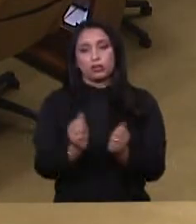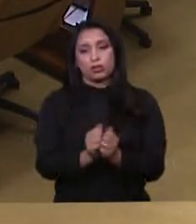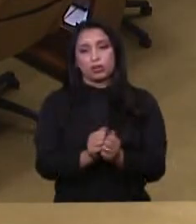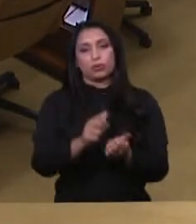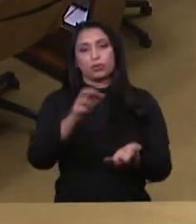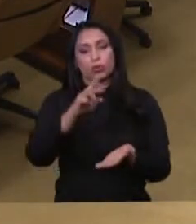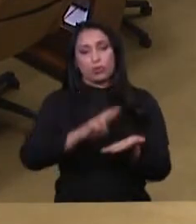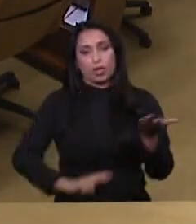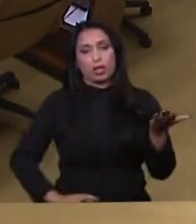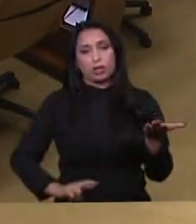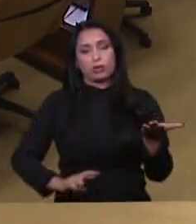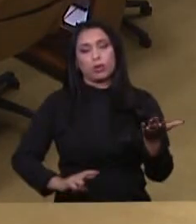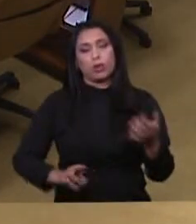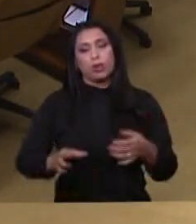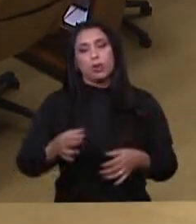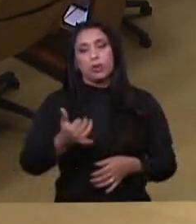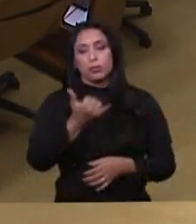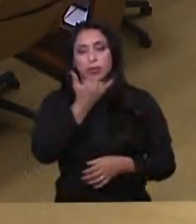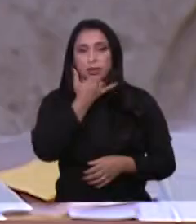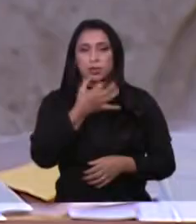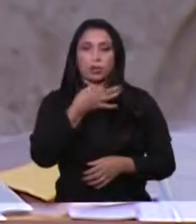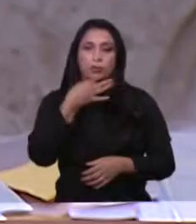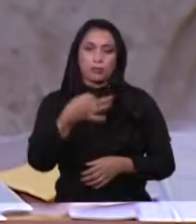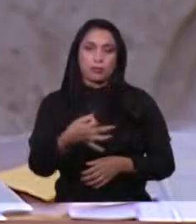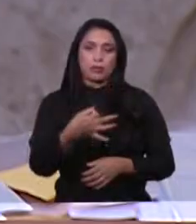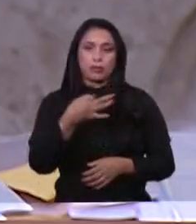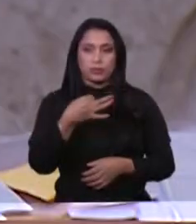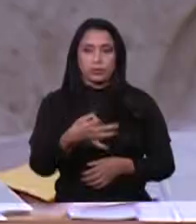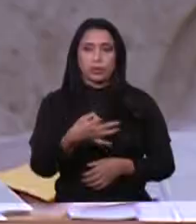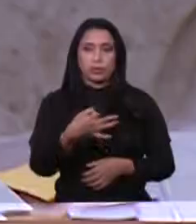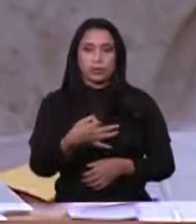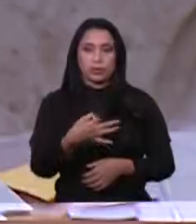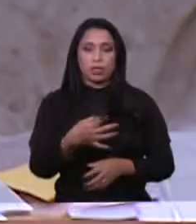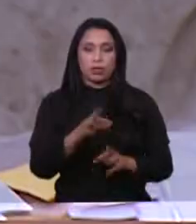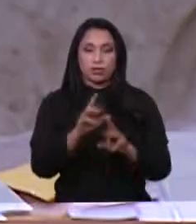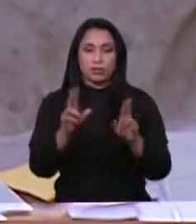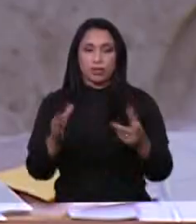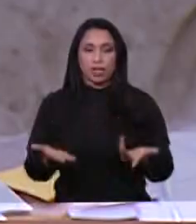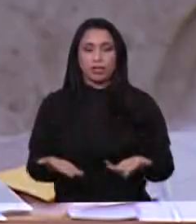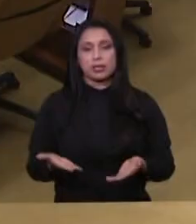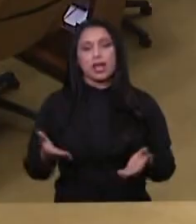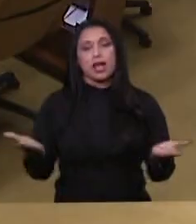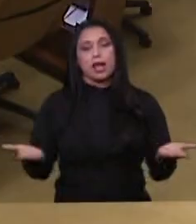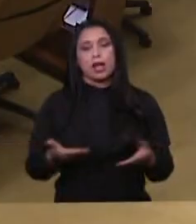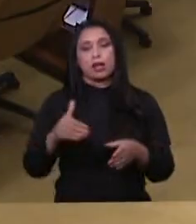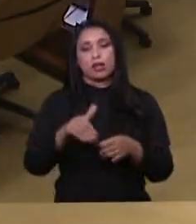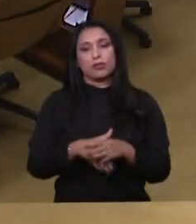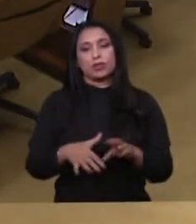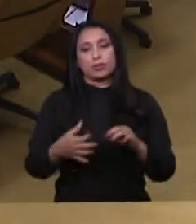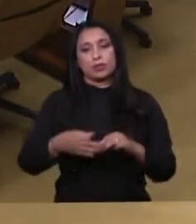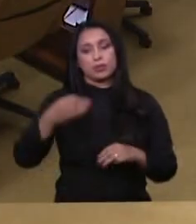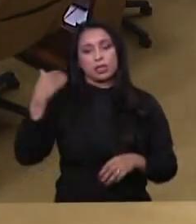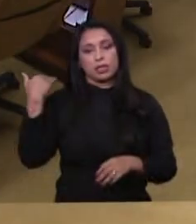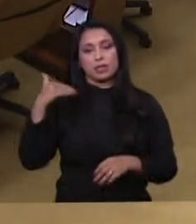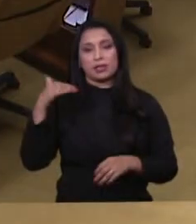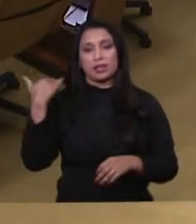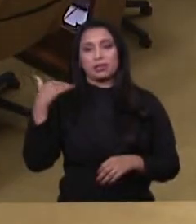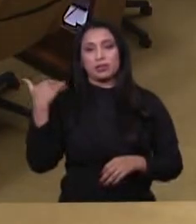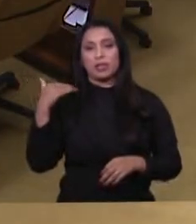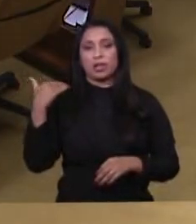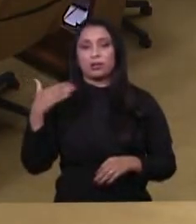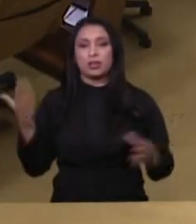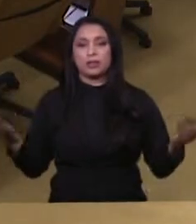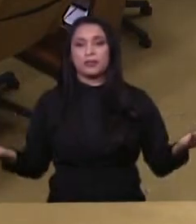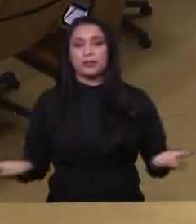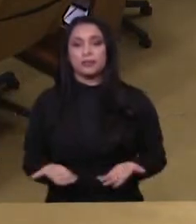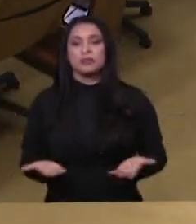estilo. Agradeço ao ministro Dias Toffoli. Ministra Carmen Lúcia. Ministra Rosa Weber, presidente. Senhora Presidente,